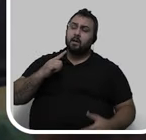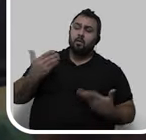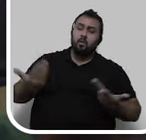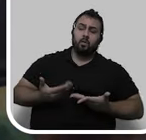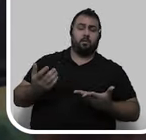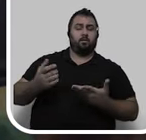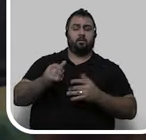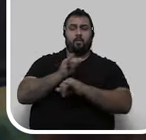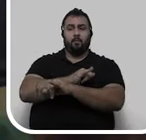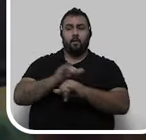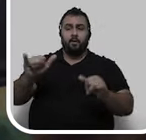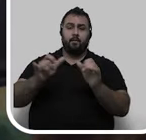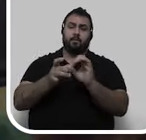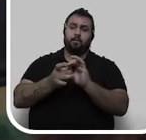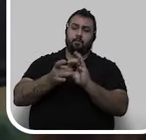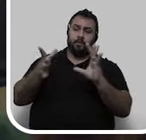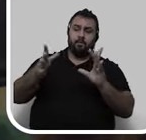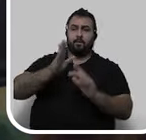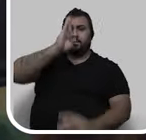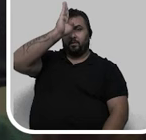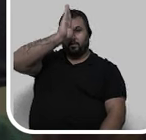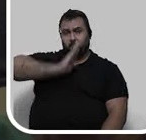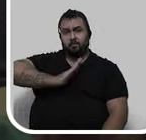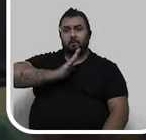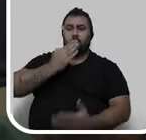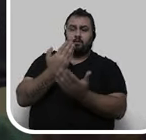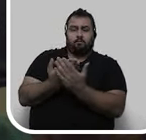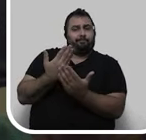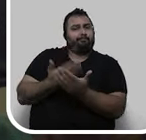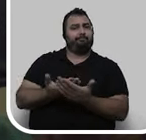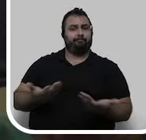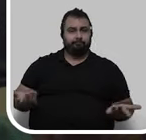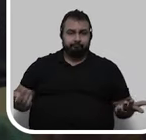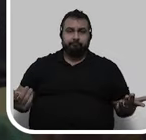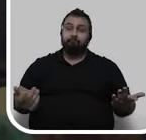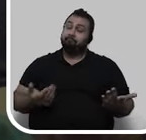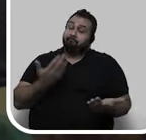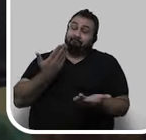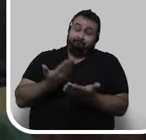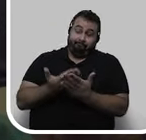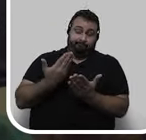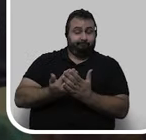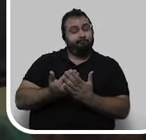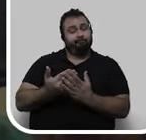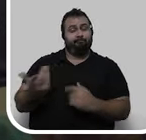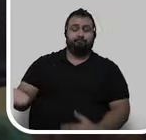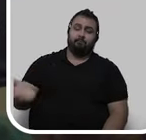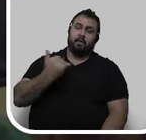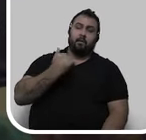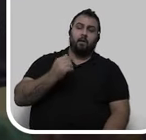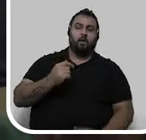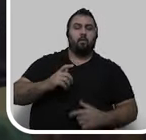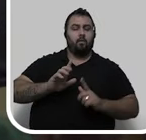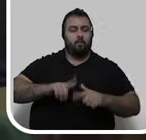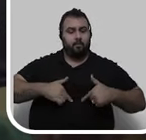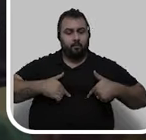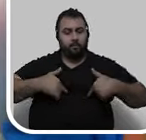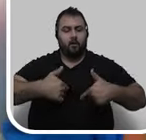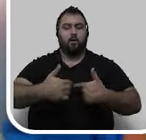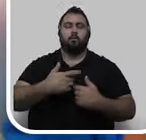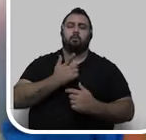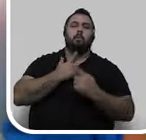hoje disponível e de graça para se estudar. Então, estudem e venham com gana, com vontade,